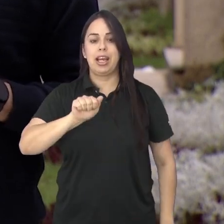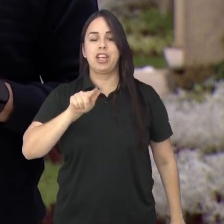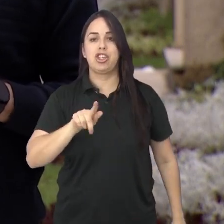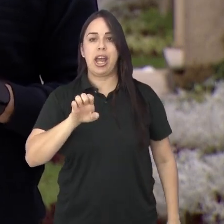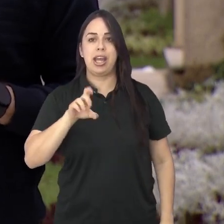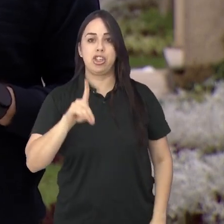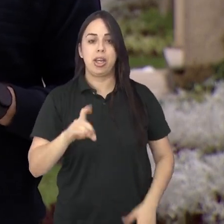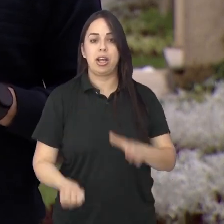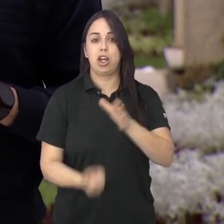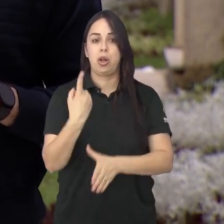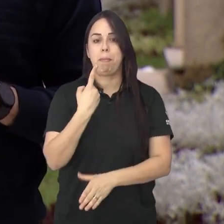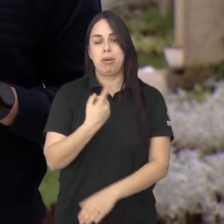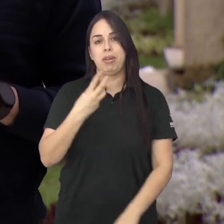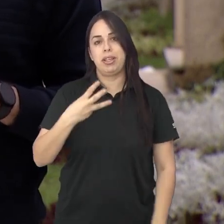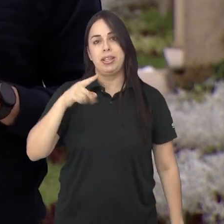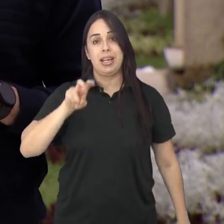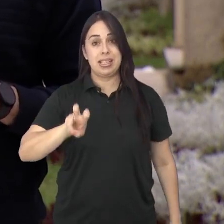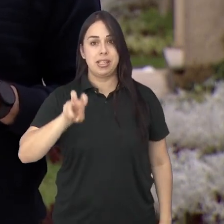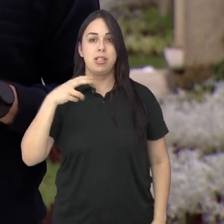dos Campos criou